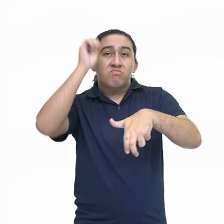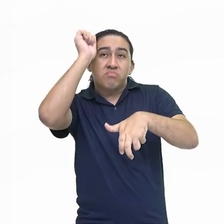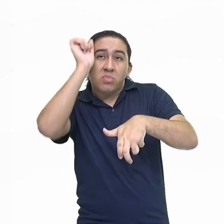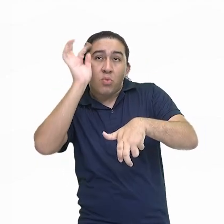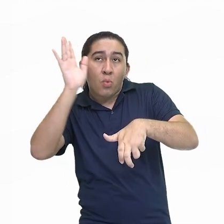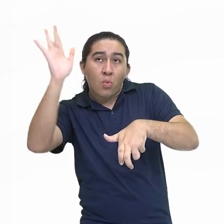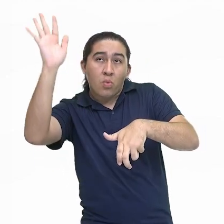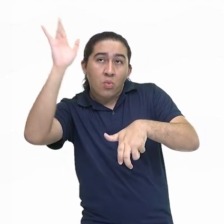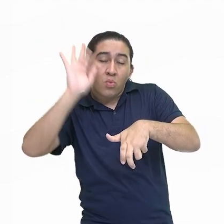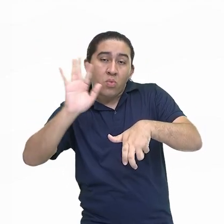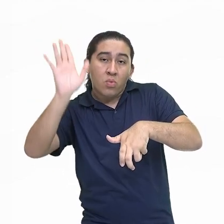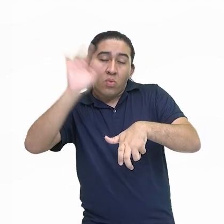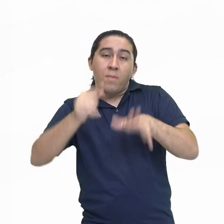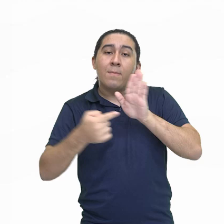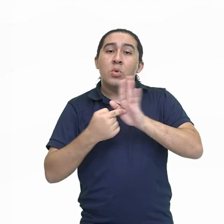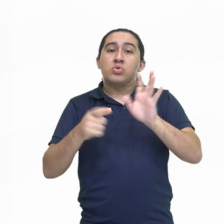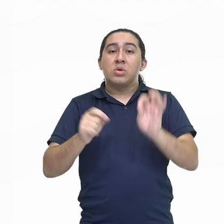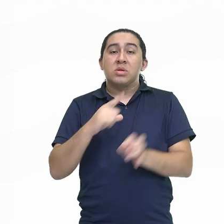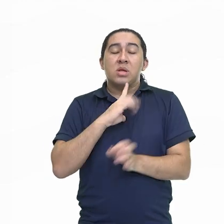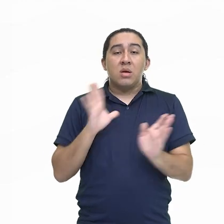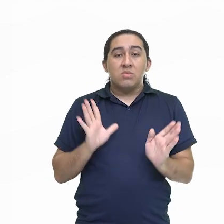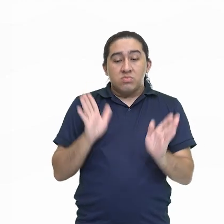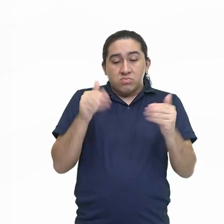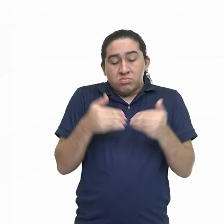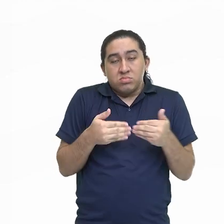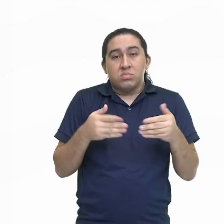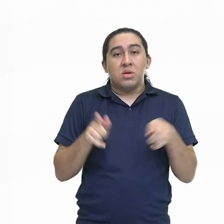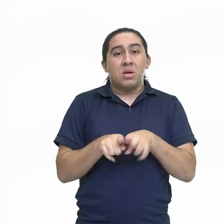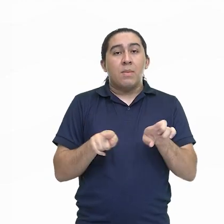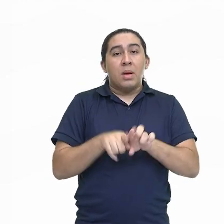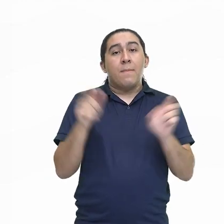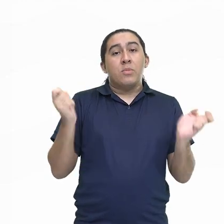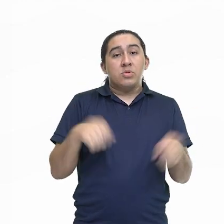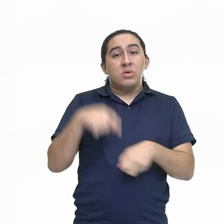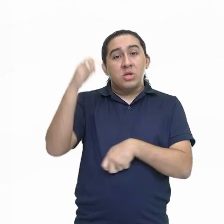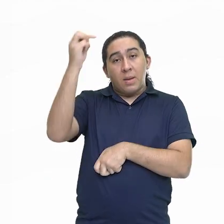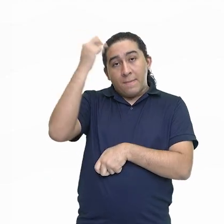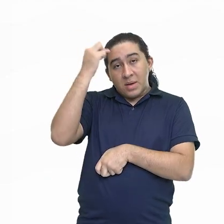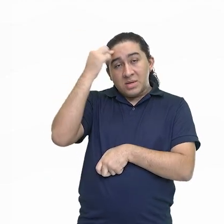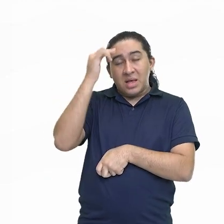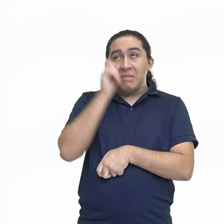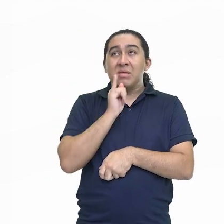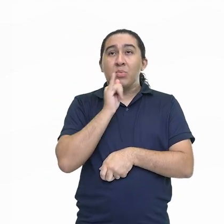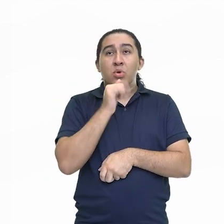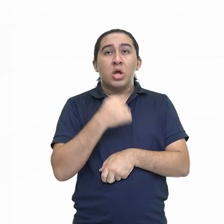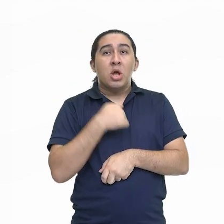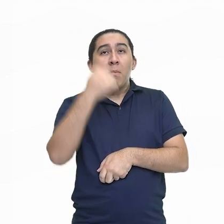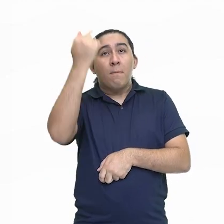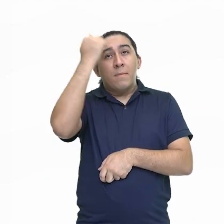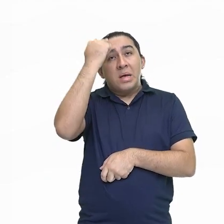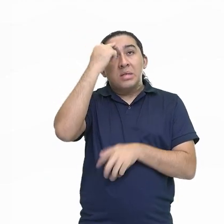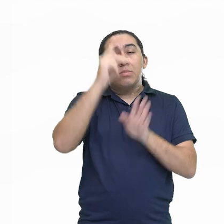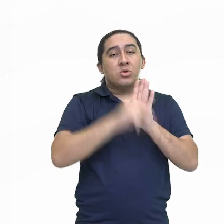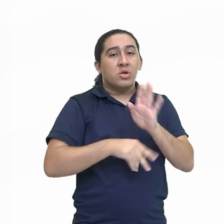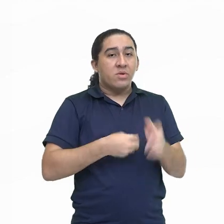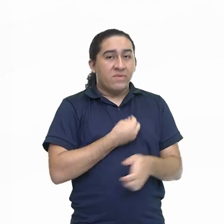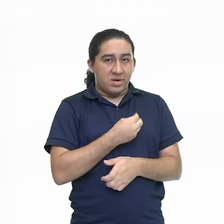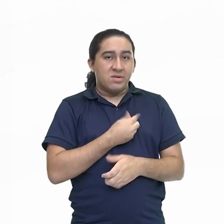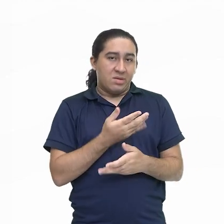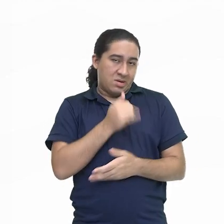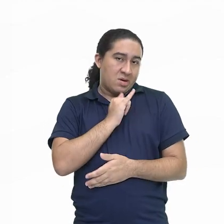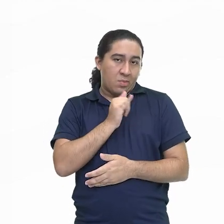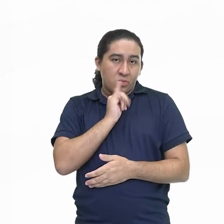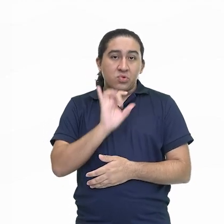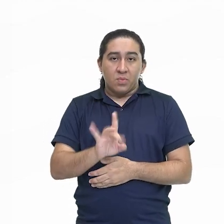contemplação, destacando a introspecção e o poder da mente, tipo, estou elaborando o meu projeto de vida,